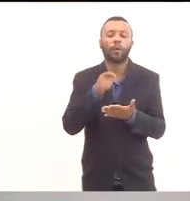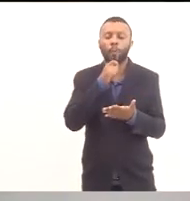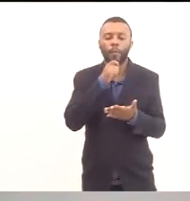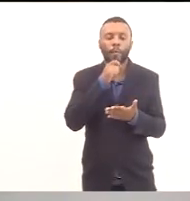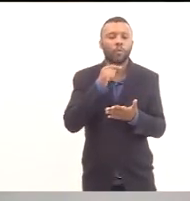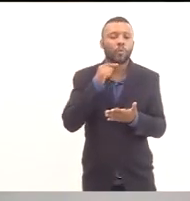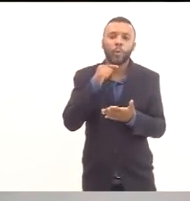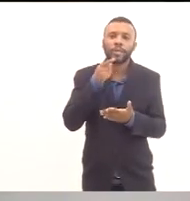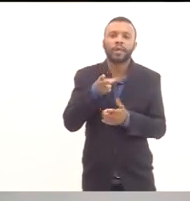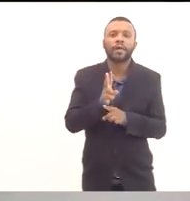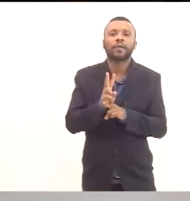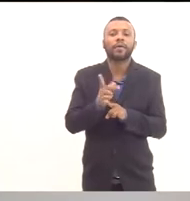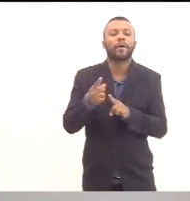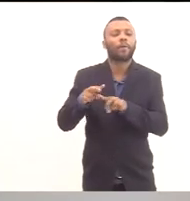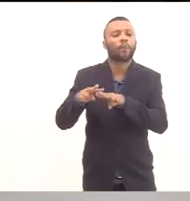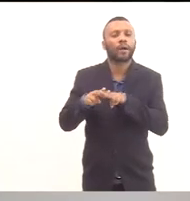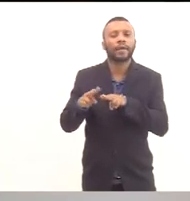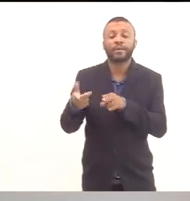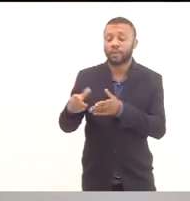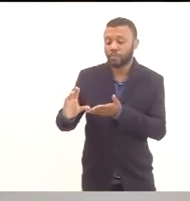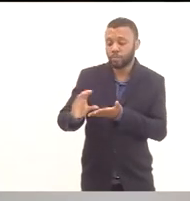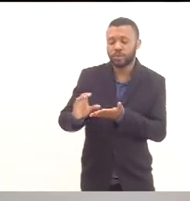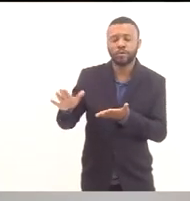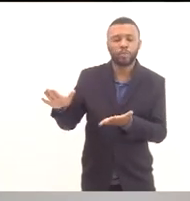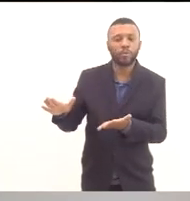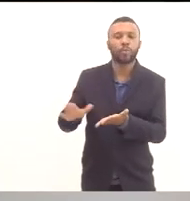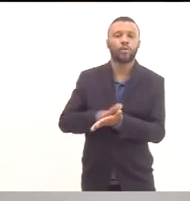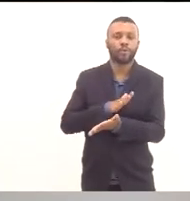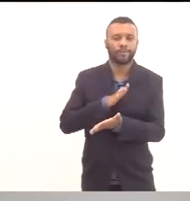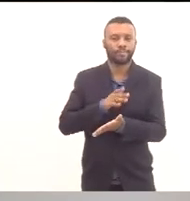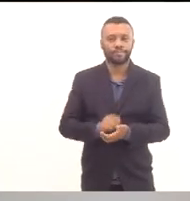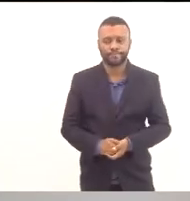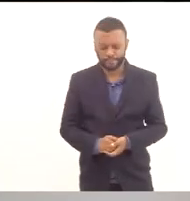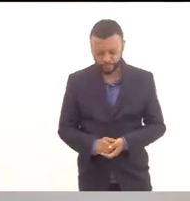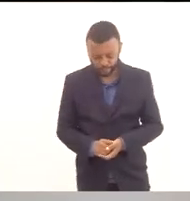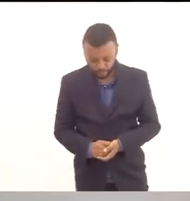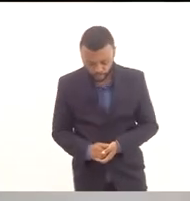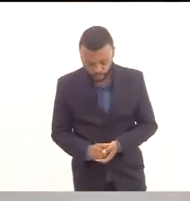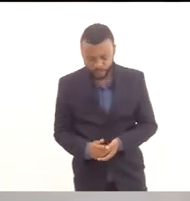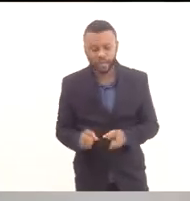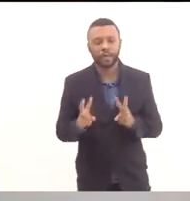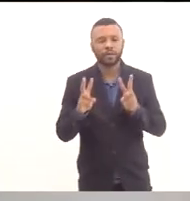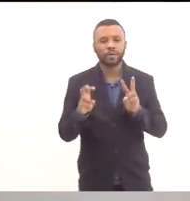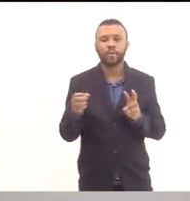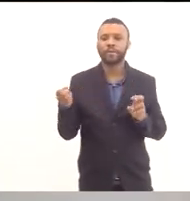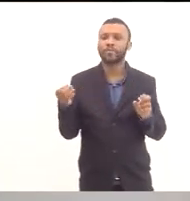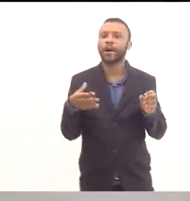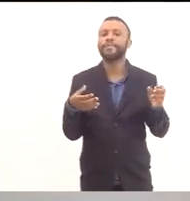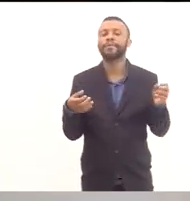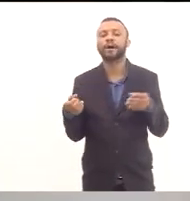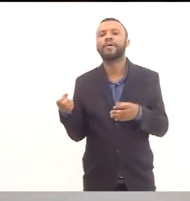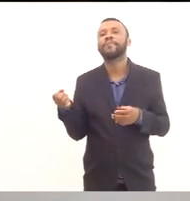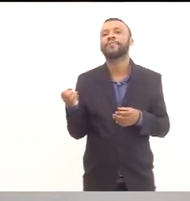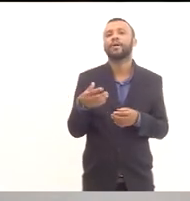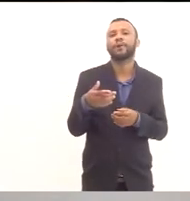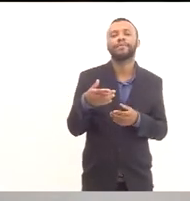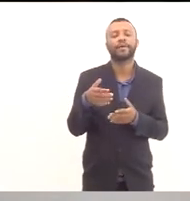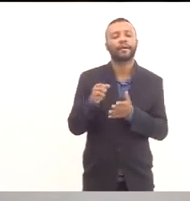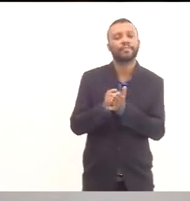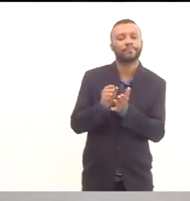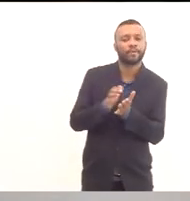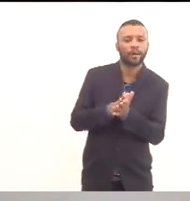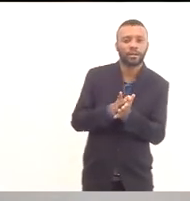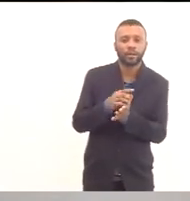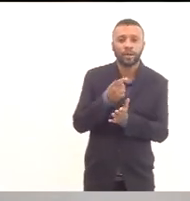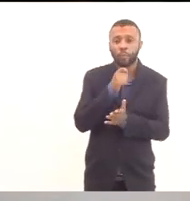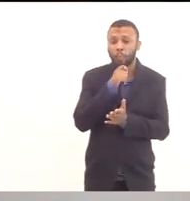ser atendida por conta do comprometimento integral dos recursos é com relação a novas votações a gente ainda não não